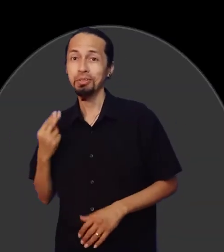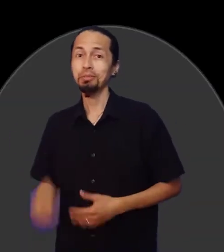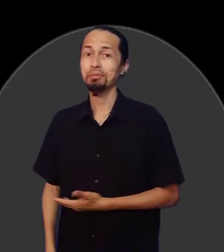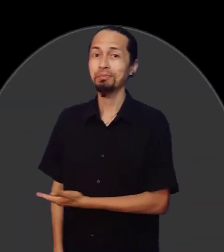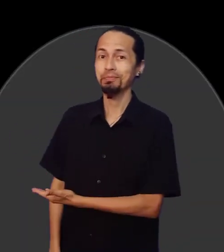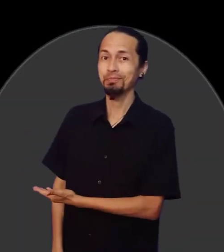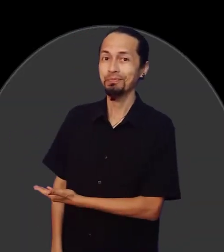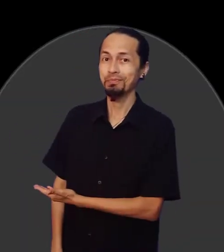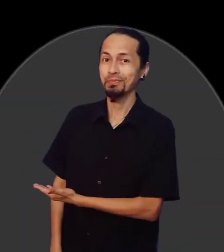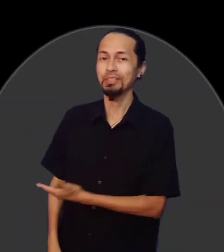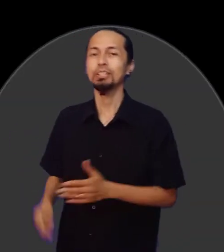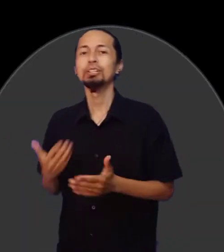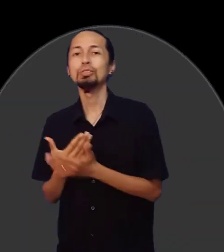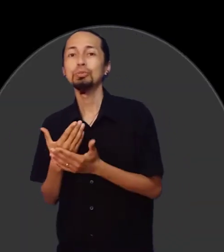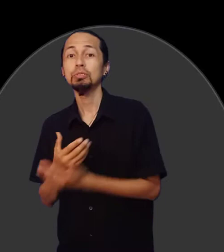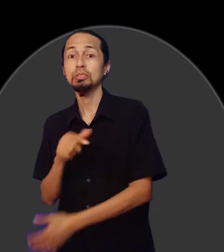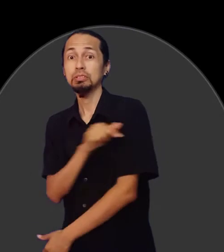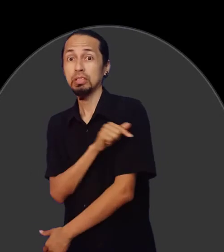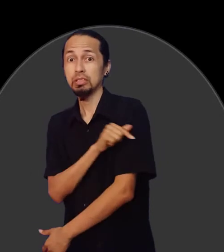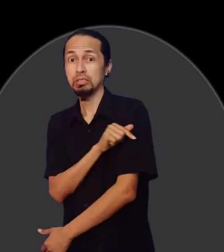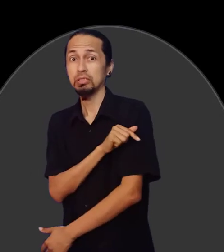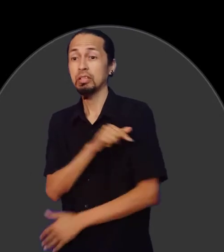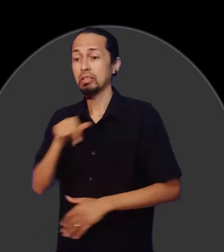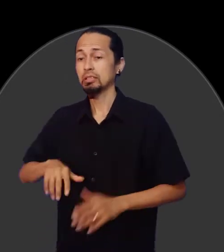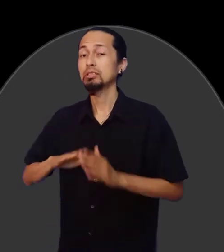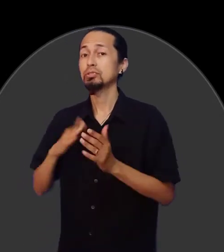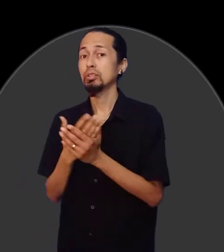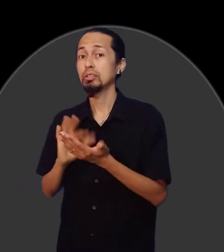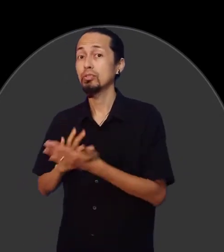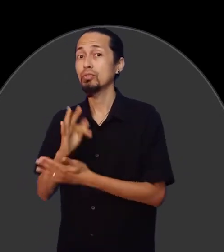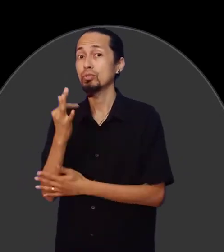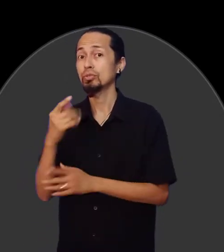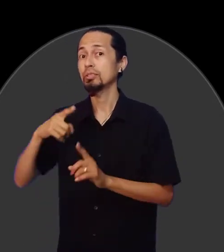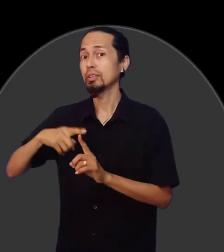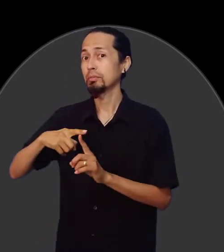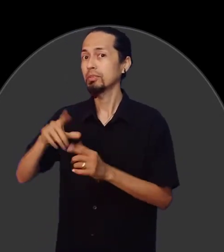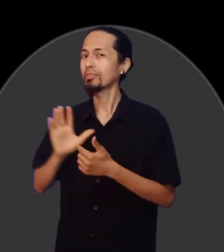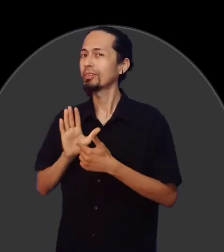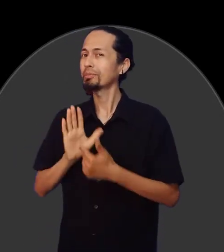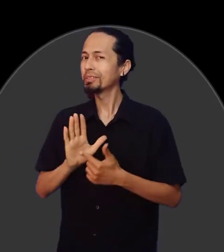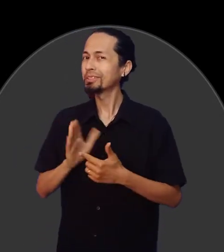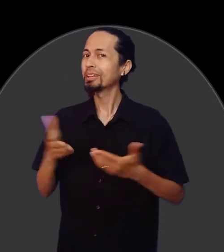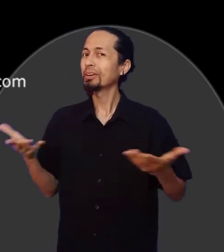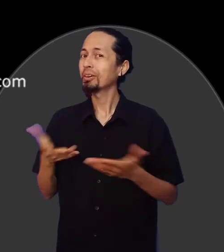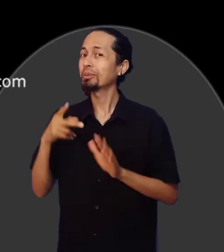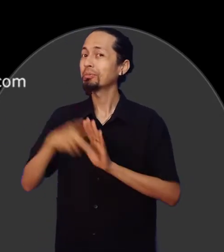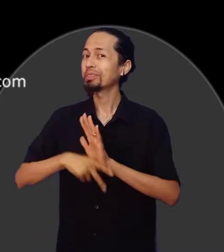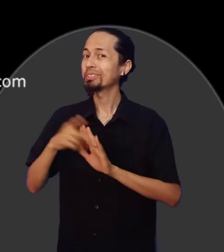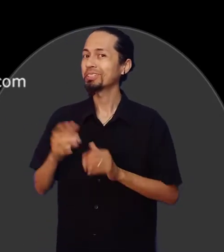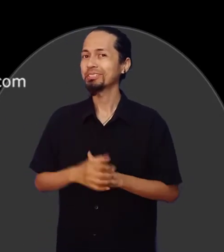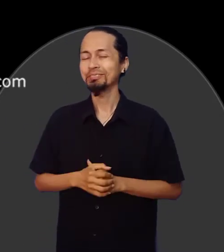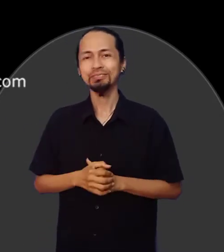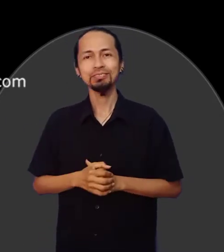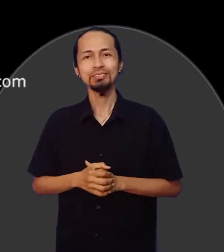estudo no 7º ano na Escola do Futuro, na Tapera, e vou apresentar o nosso projeto.